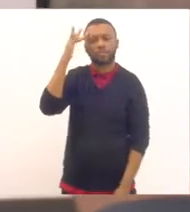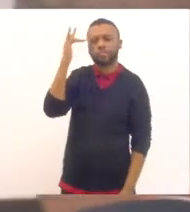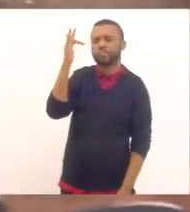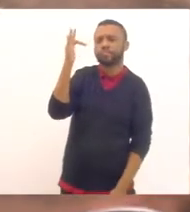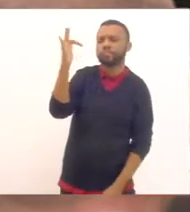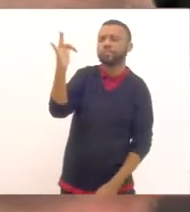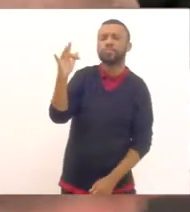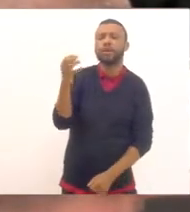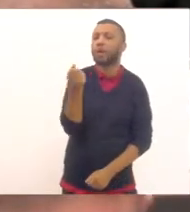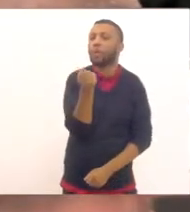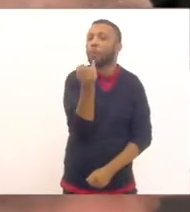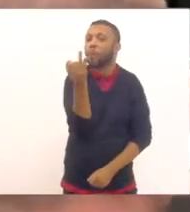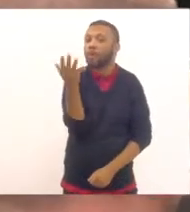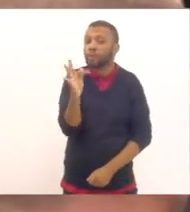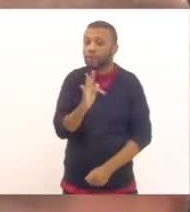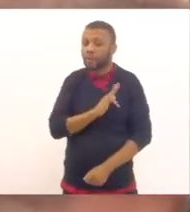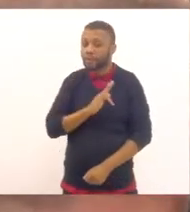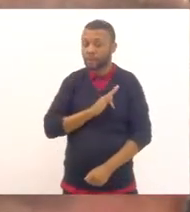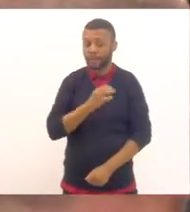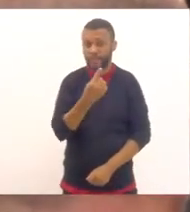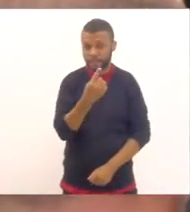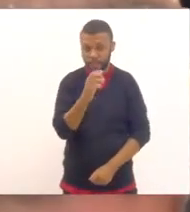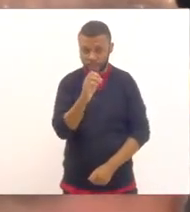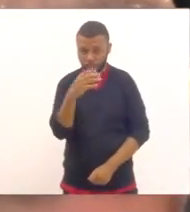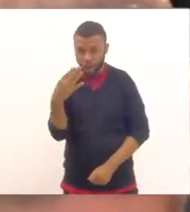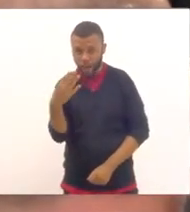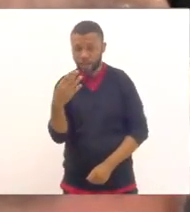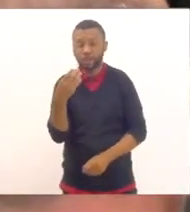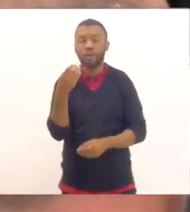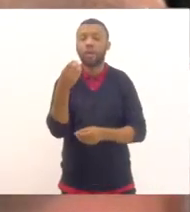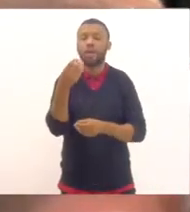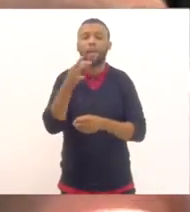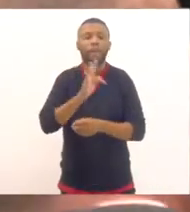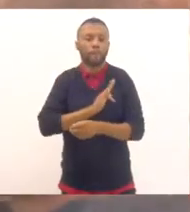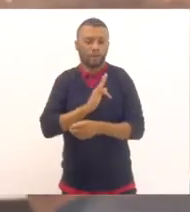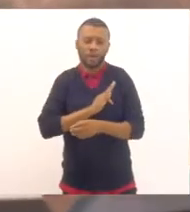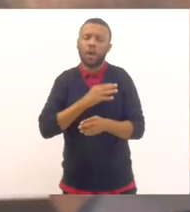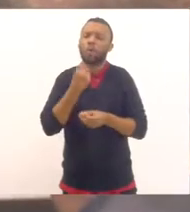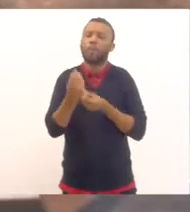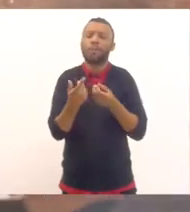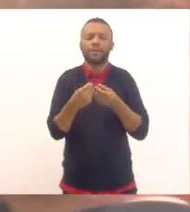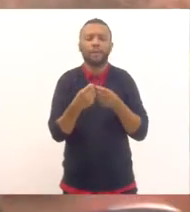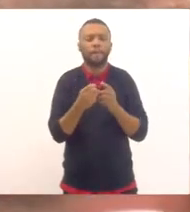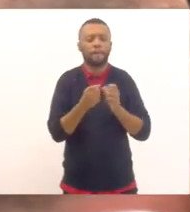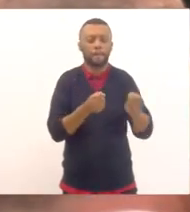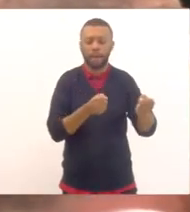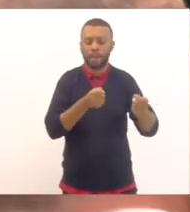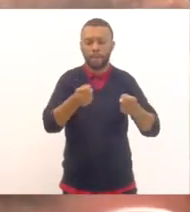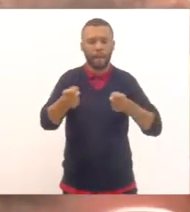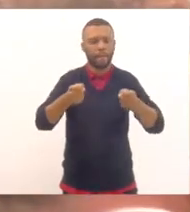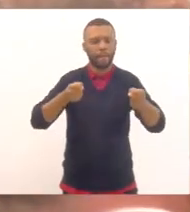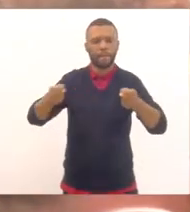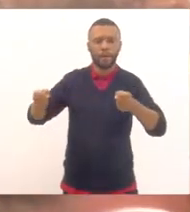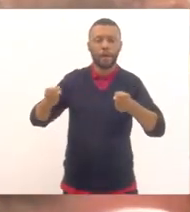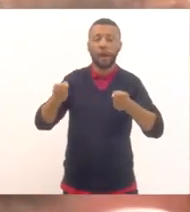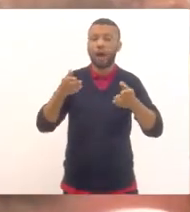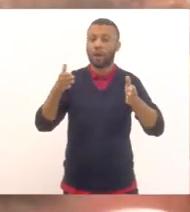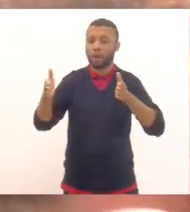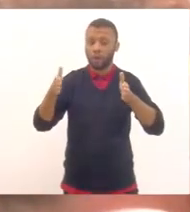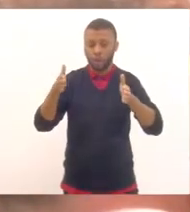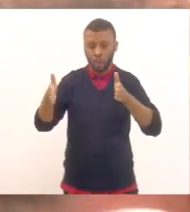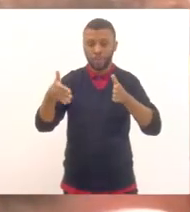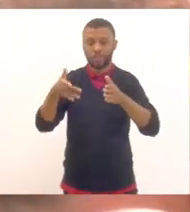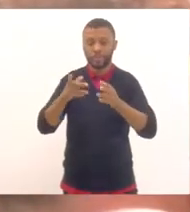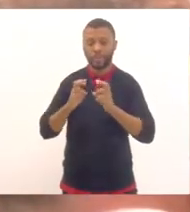efetivo do dia a dia de 104 policiais como é que estão distribuídos ao longo 270 Km da malha Ferroviária E